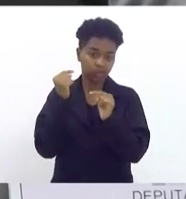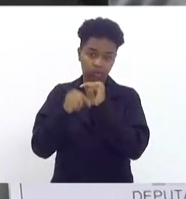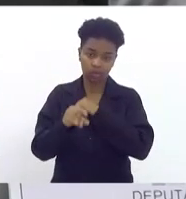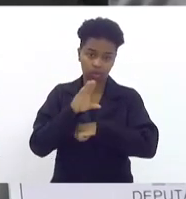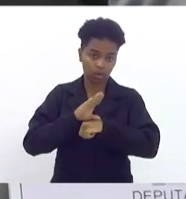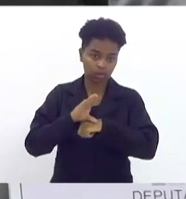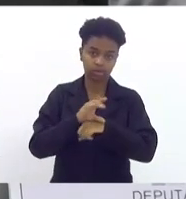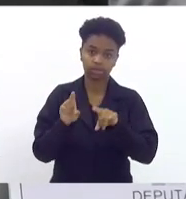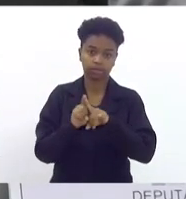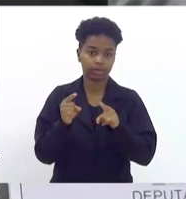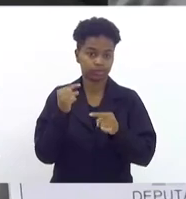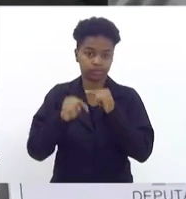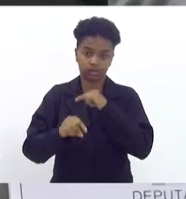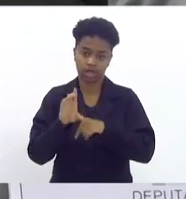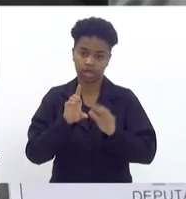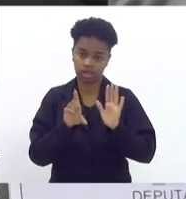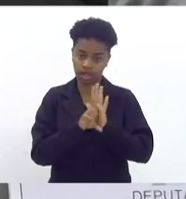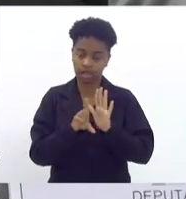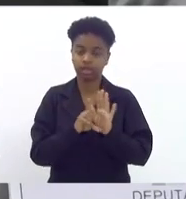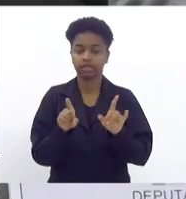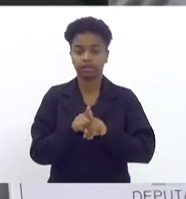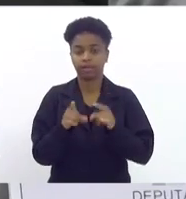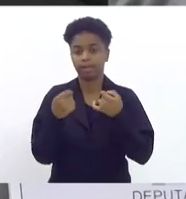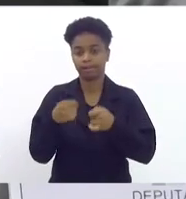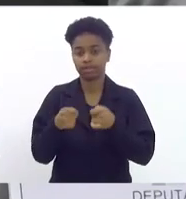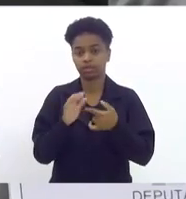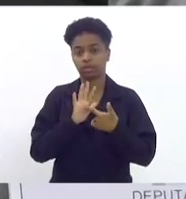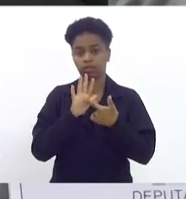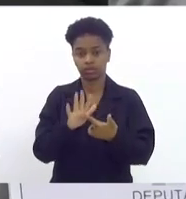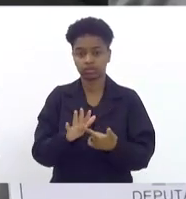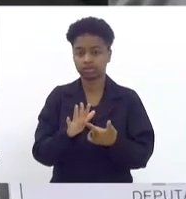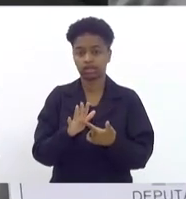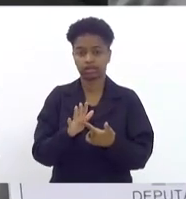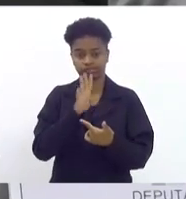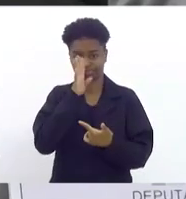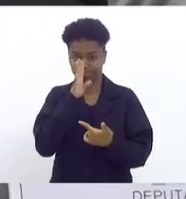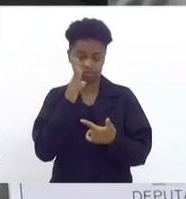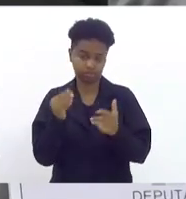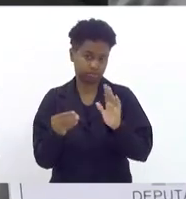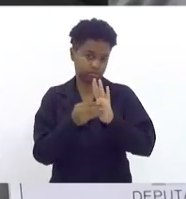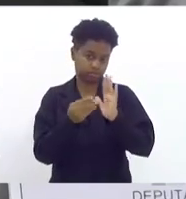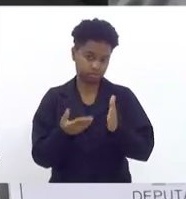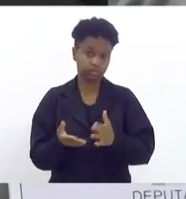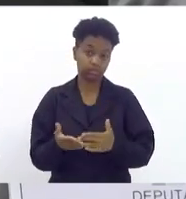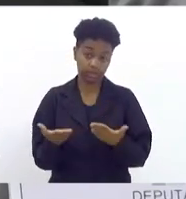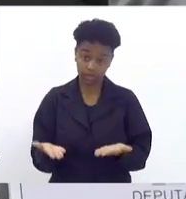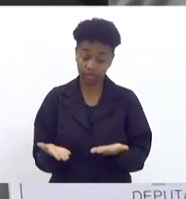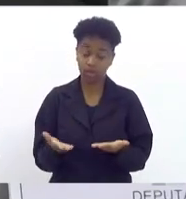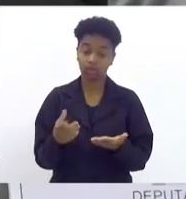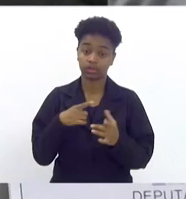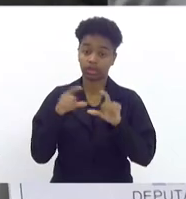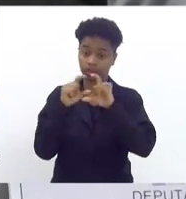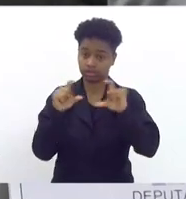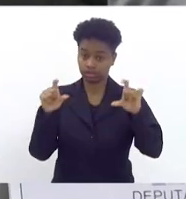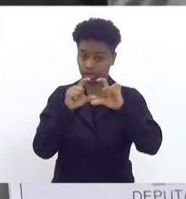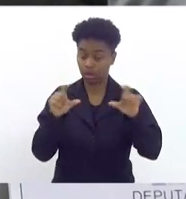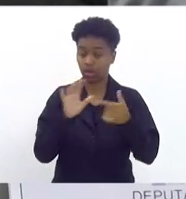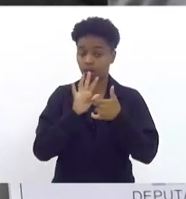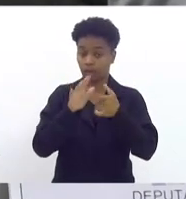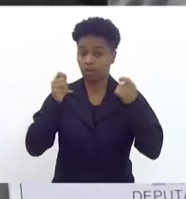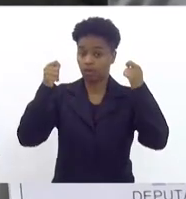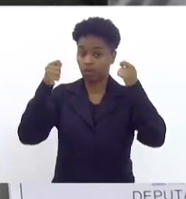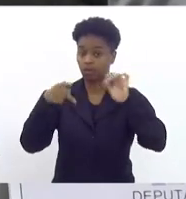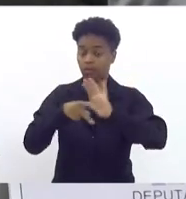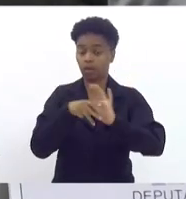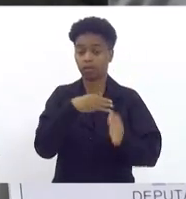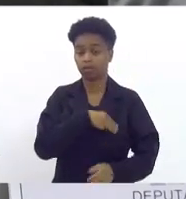inconstitucional e ilegal e assim deveria ser declarada incidentalmente. Então, esse é um dos trechos da manifestação do